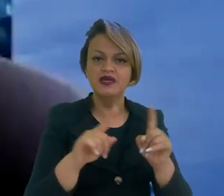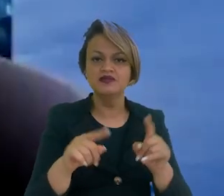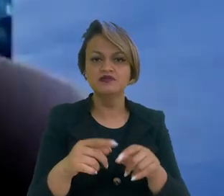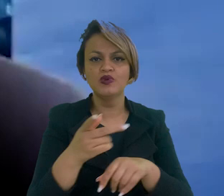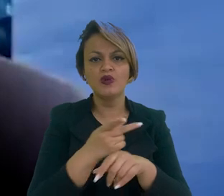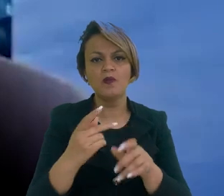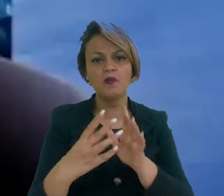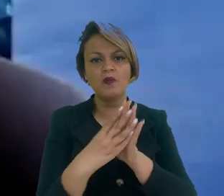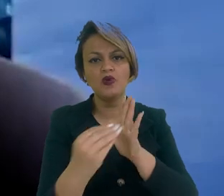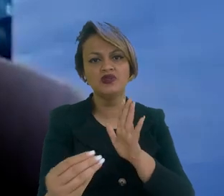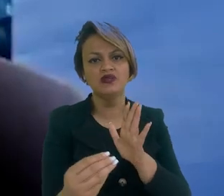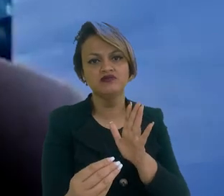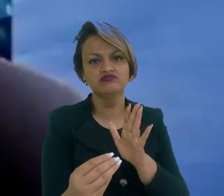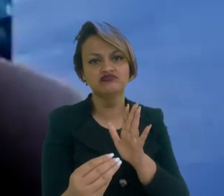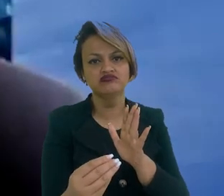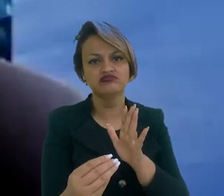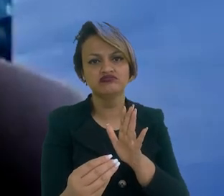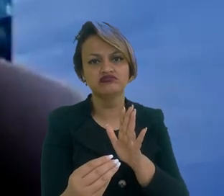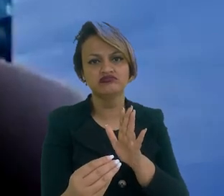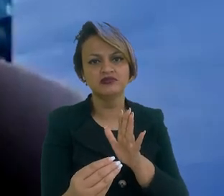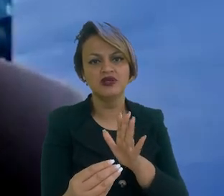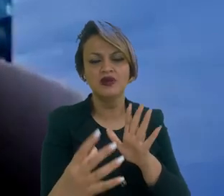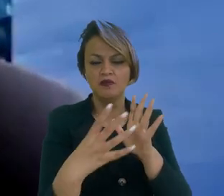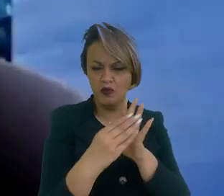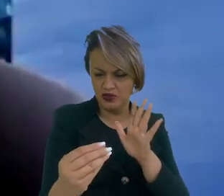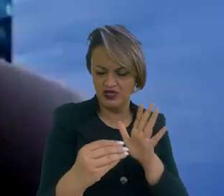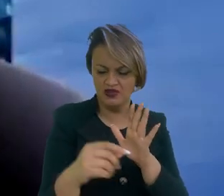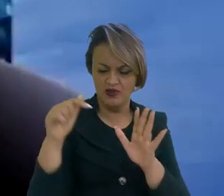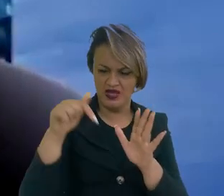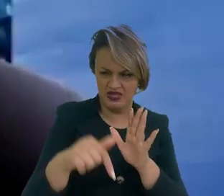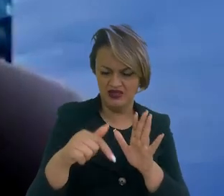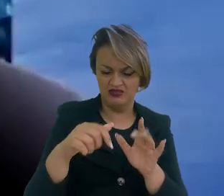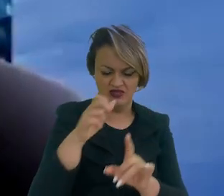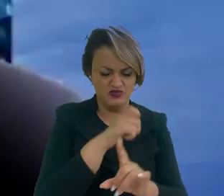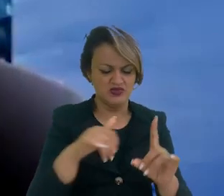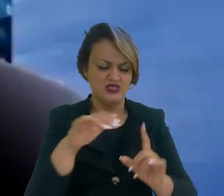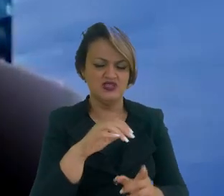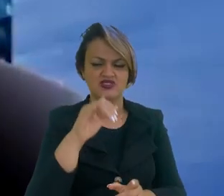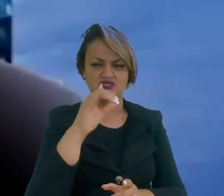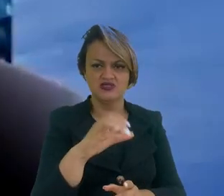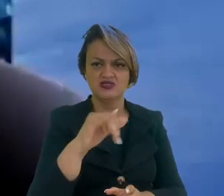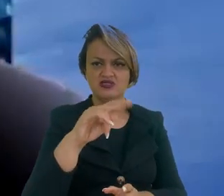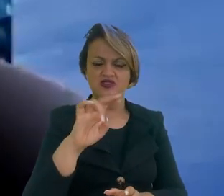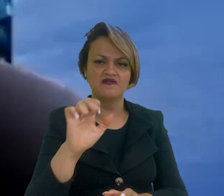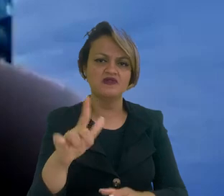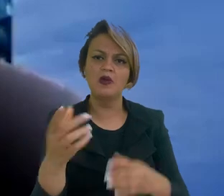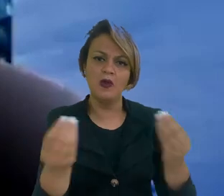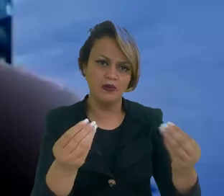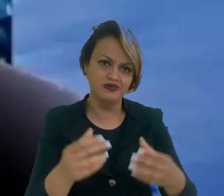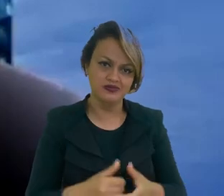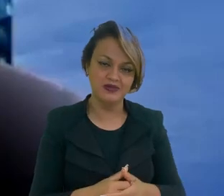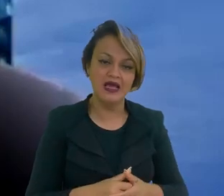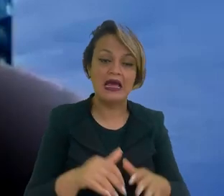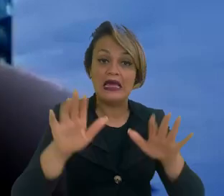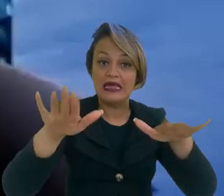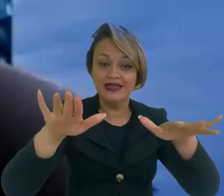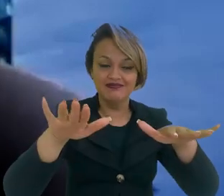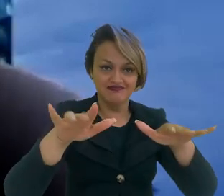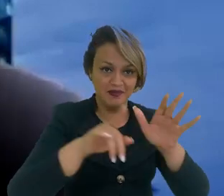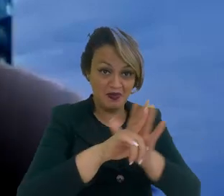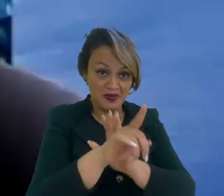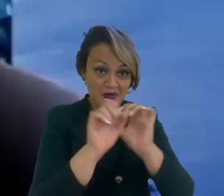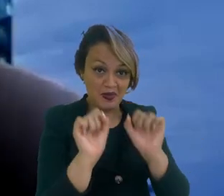2023 mas e hoje a gente poderia identificar o modelo de estrutura do direito privado ou pelo menos da responsabilidade civil